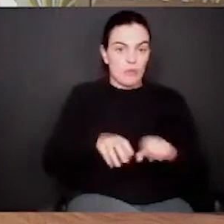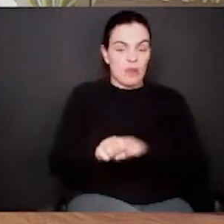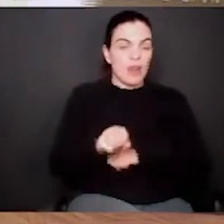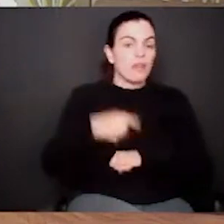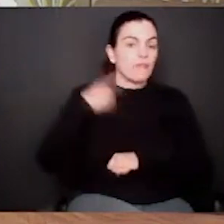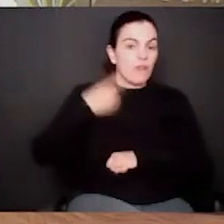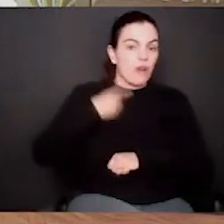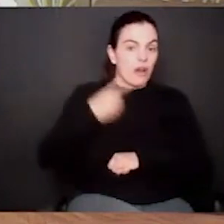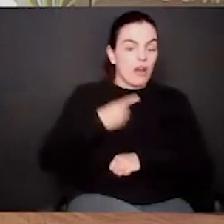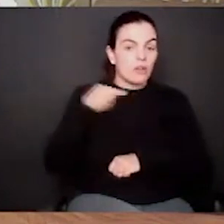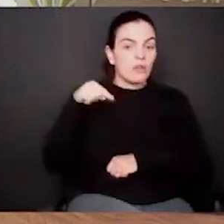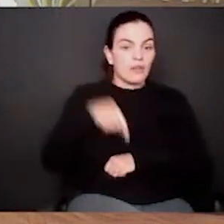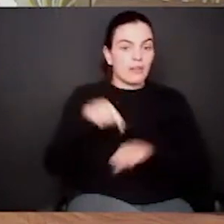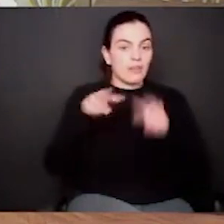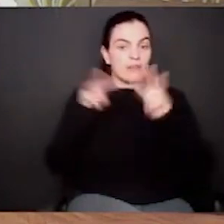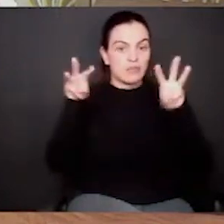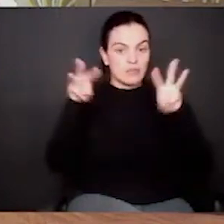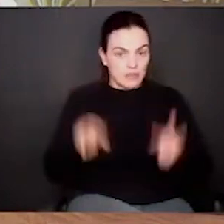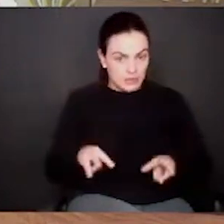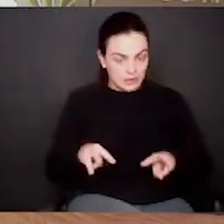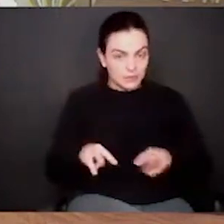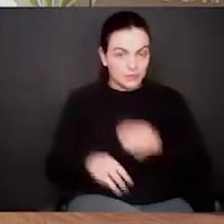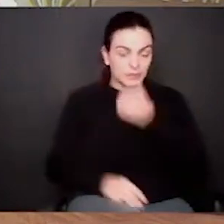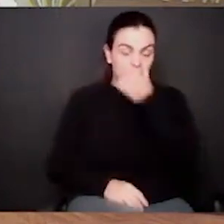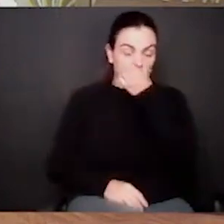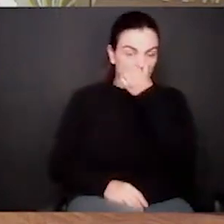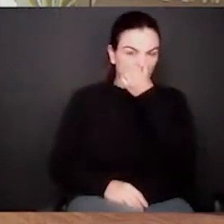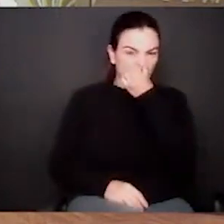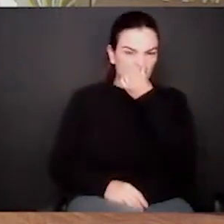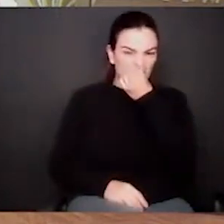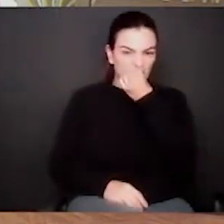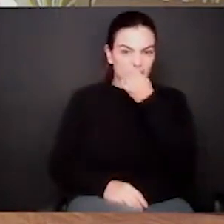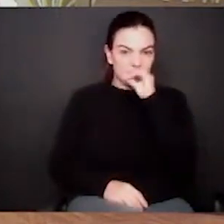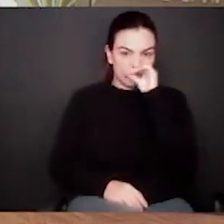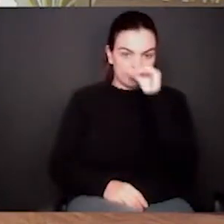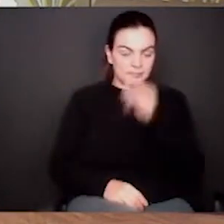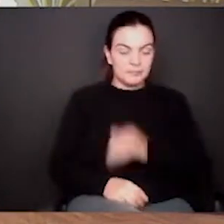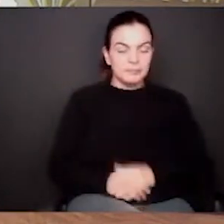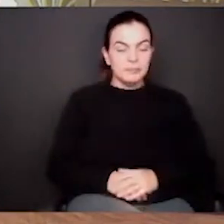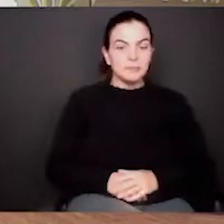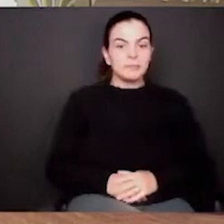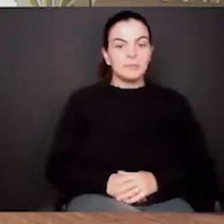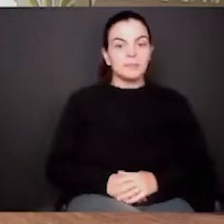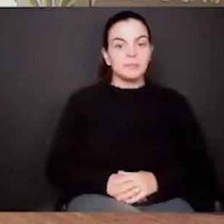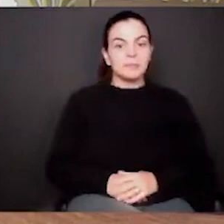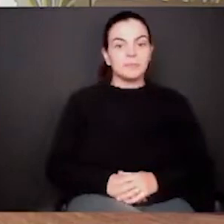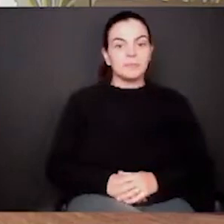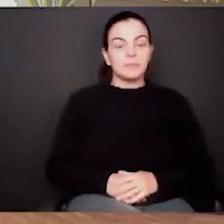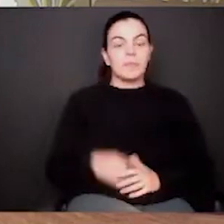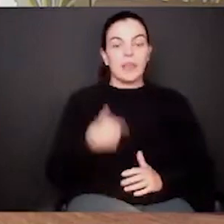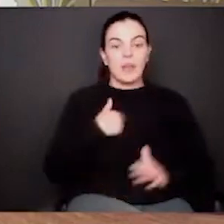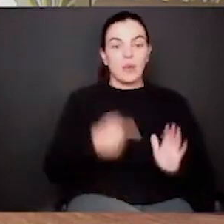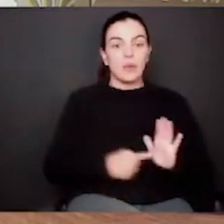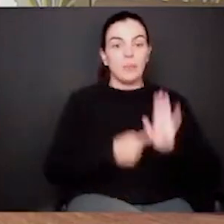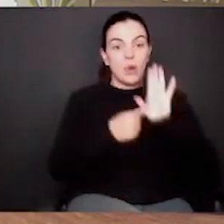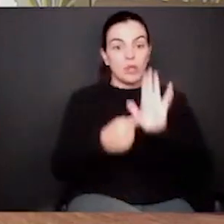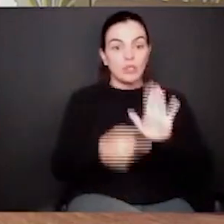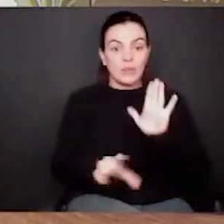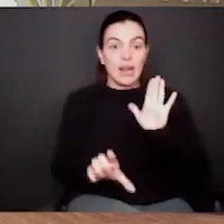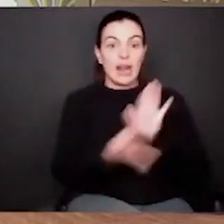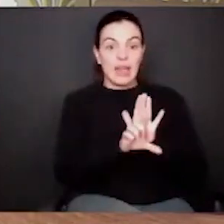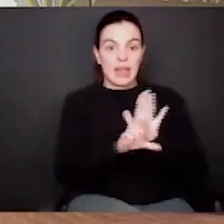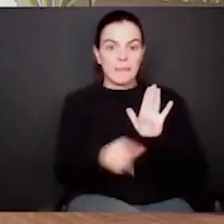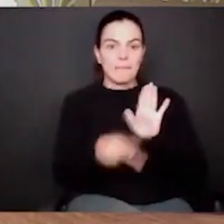Paraná, eu trago aqui o trato legal desse plano, que é para que todos